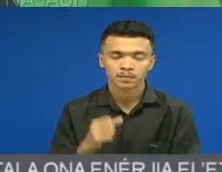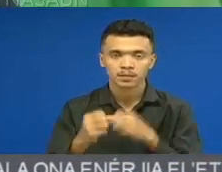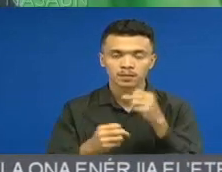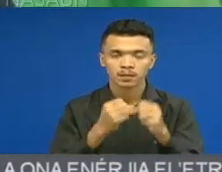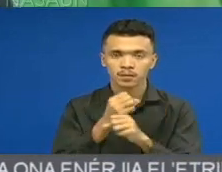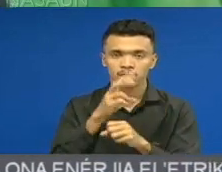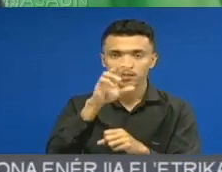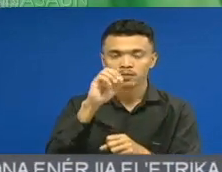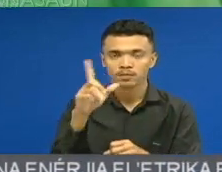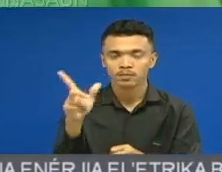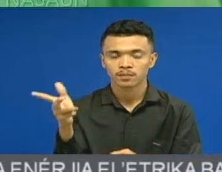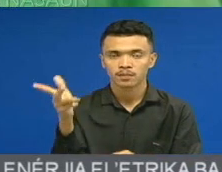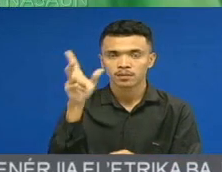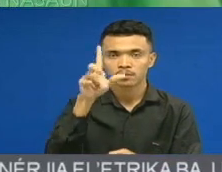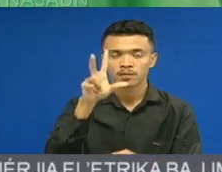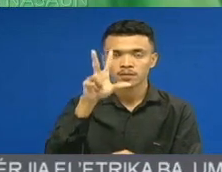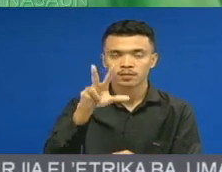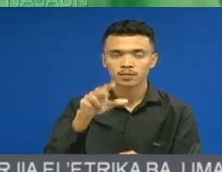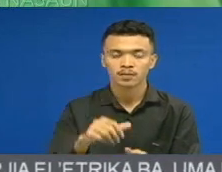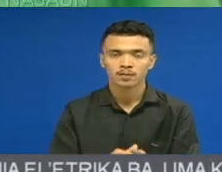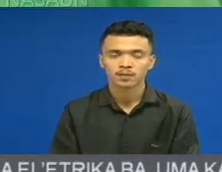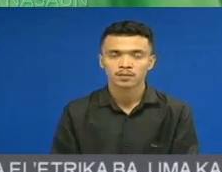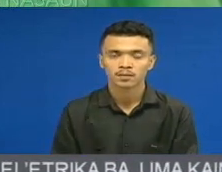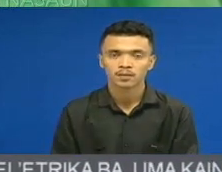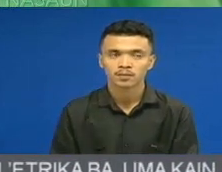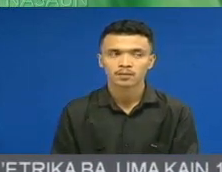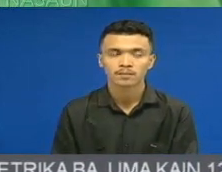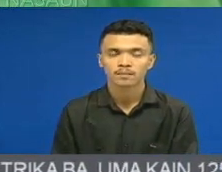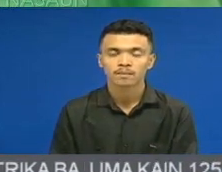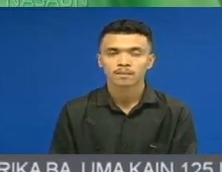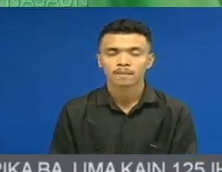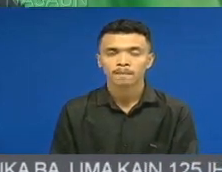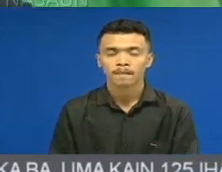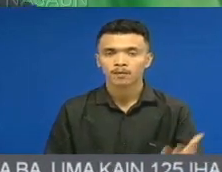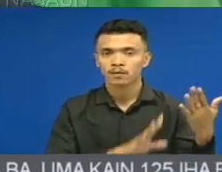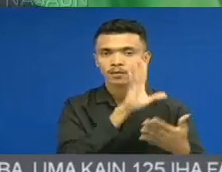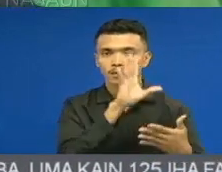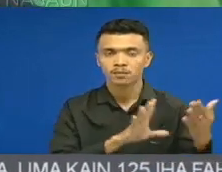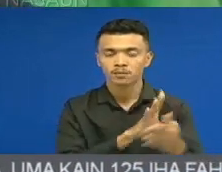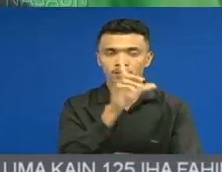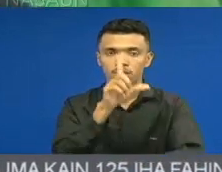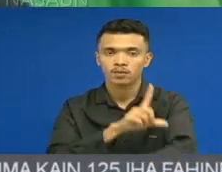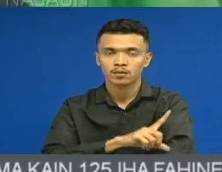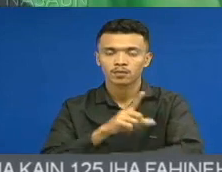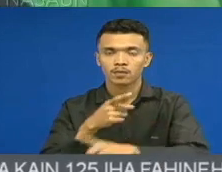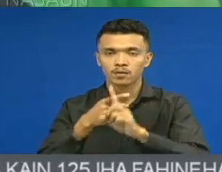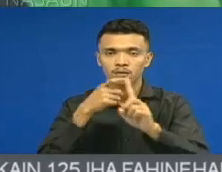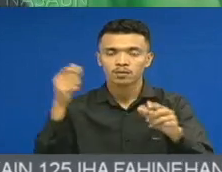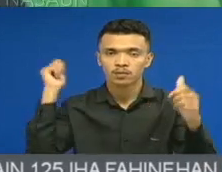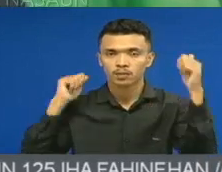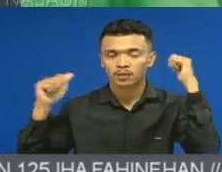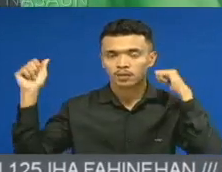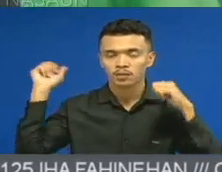30/2003 Administração Municipiul Autem hamosu iniciativa hore comemora loron refere din usi atividade